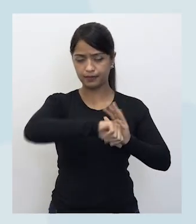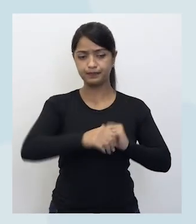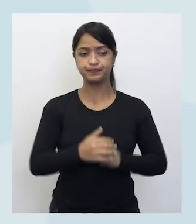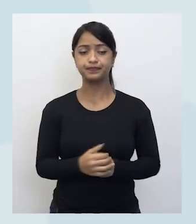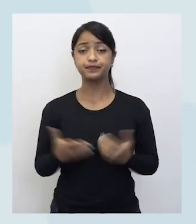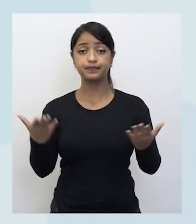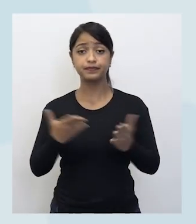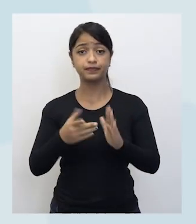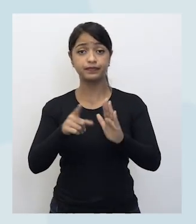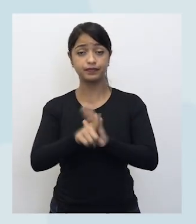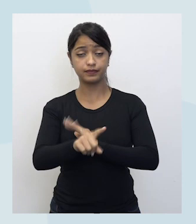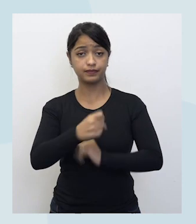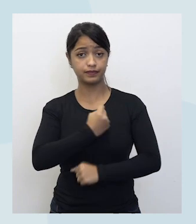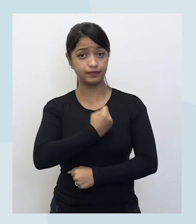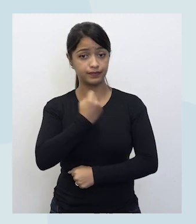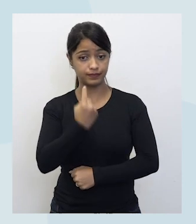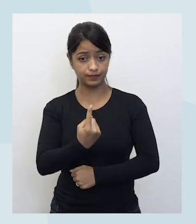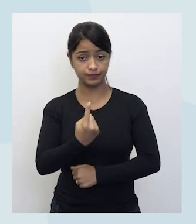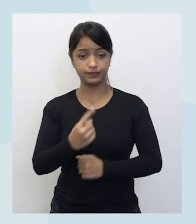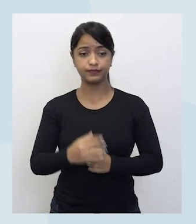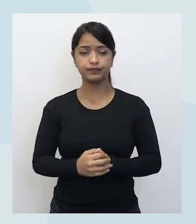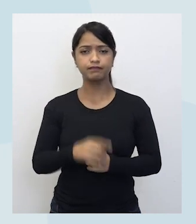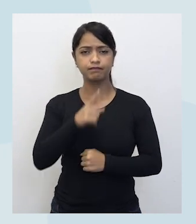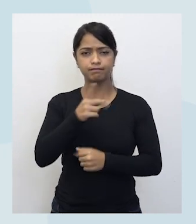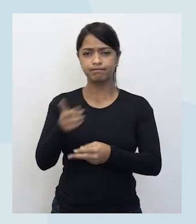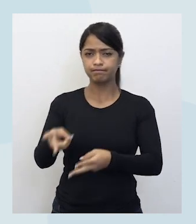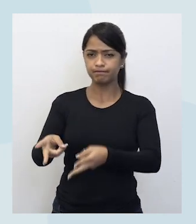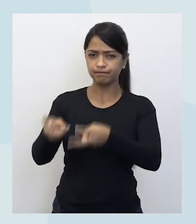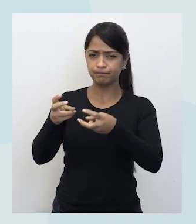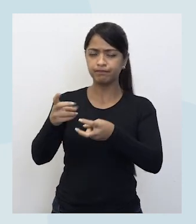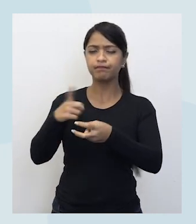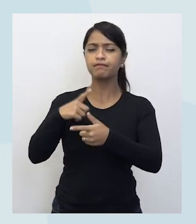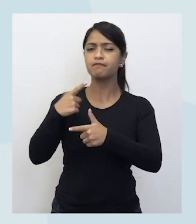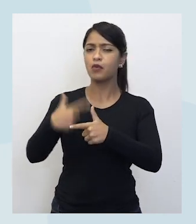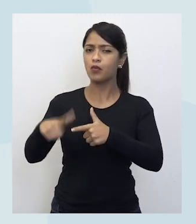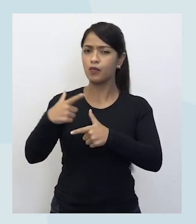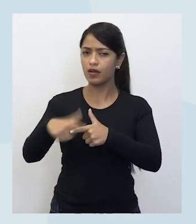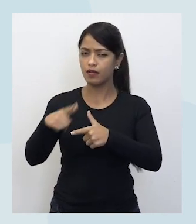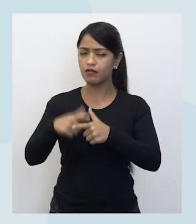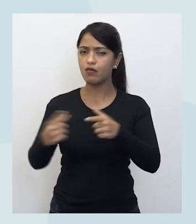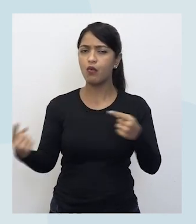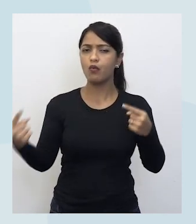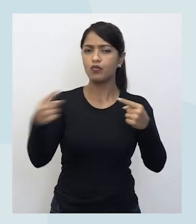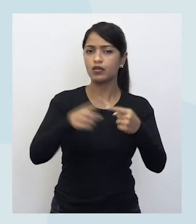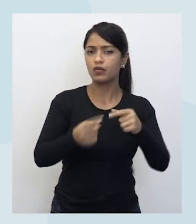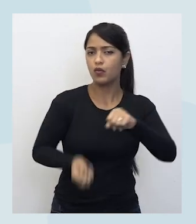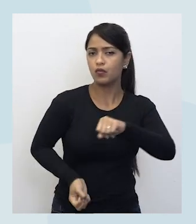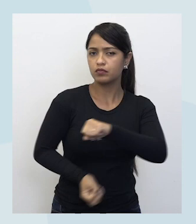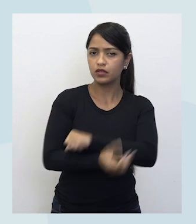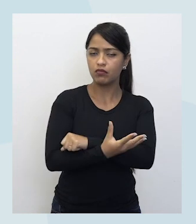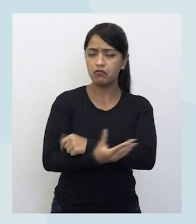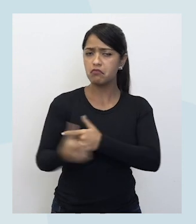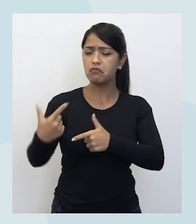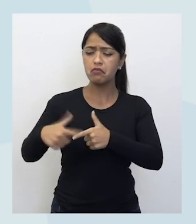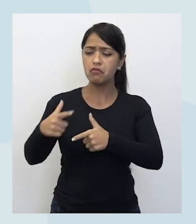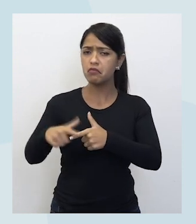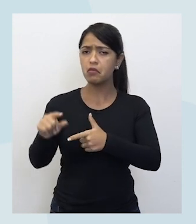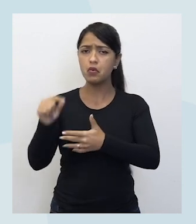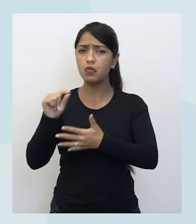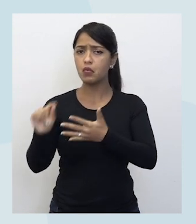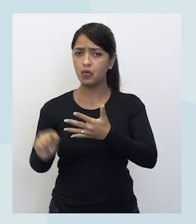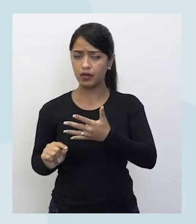1, aponte que tipos de problemas podem ser relacionados à corrupção. Questão de número